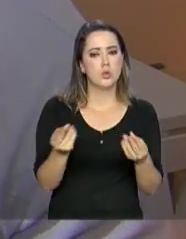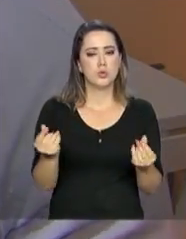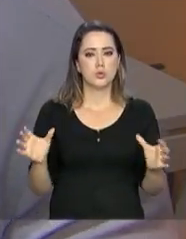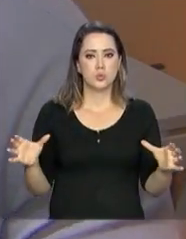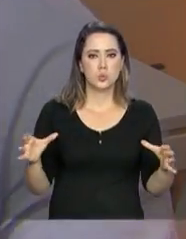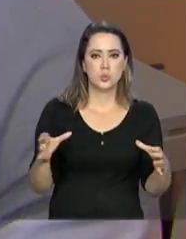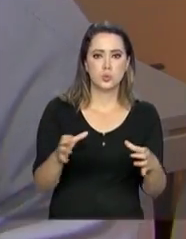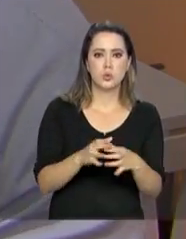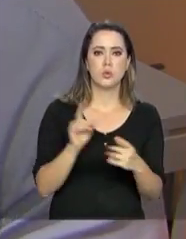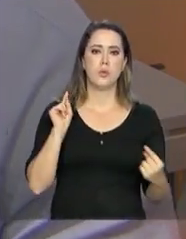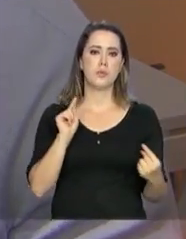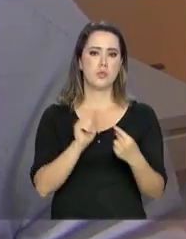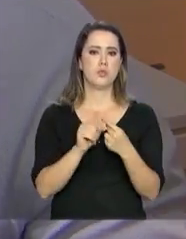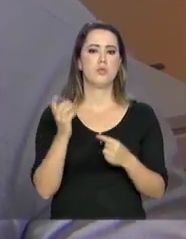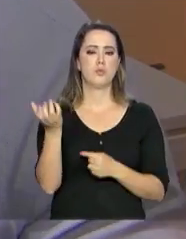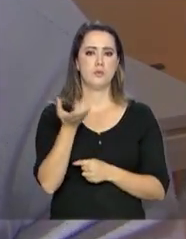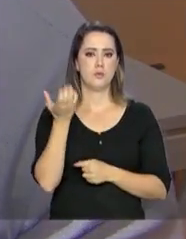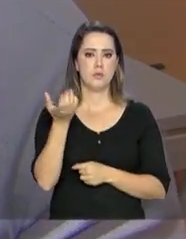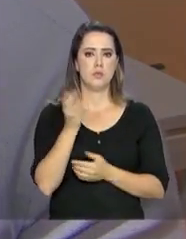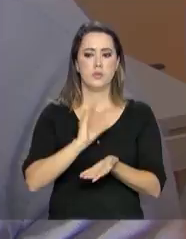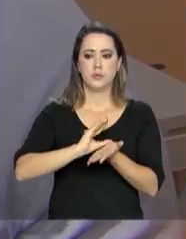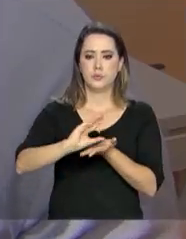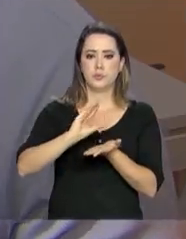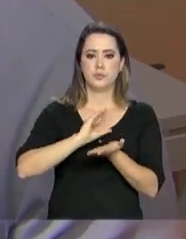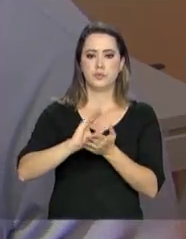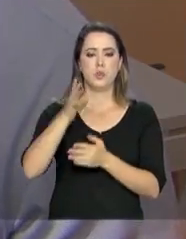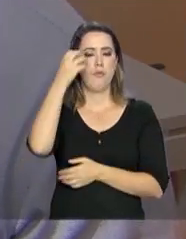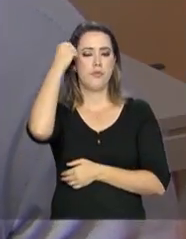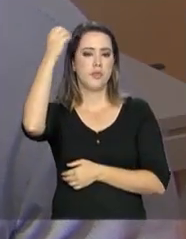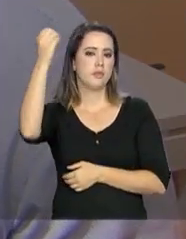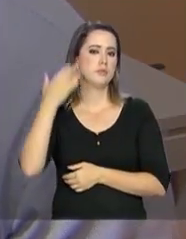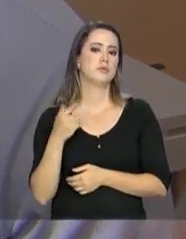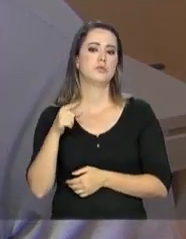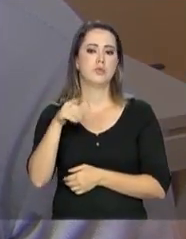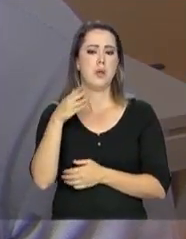dinheiro para o objetivo que você quer, seja investir, seja fazer uma viagem. Então isso fica mais claro.